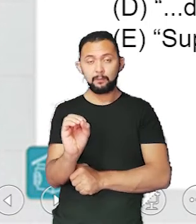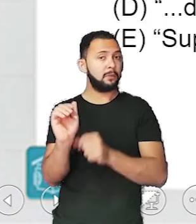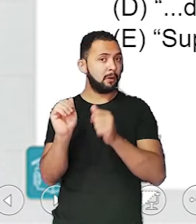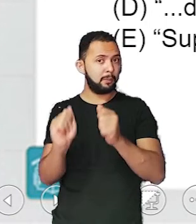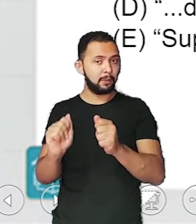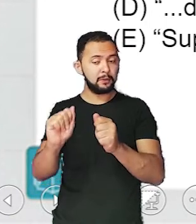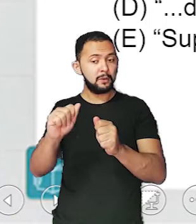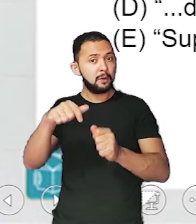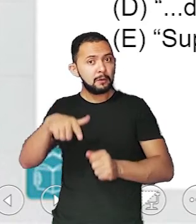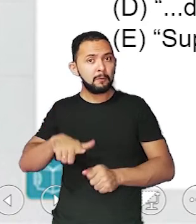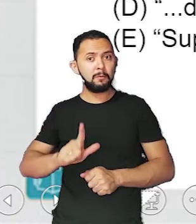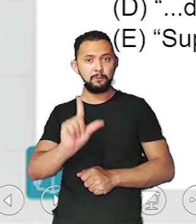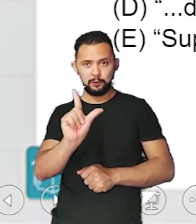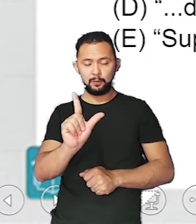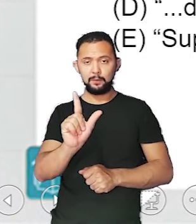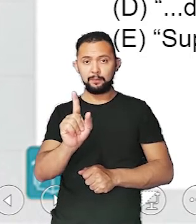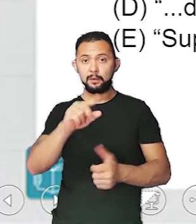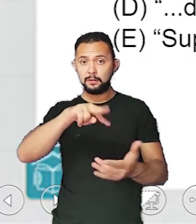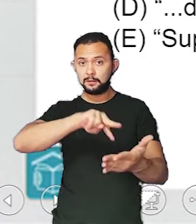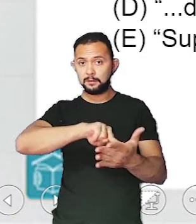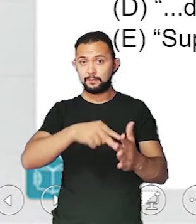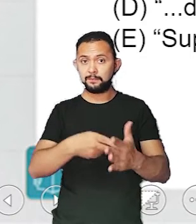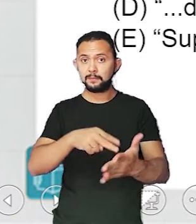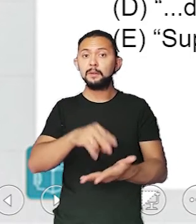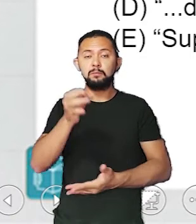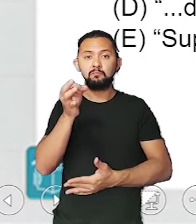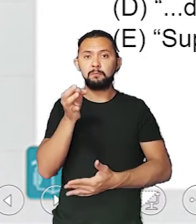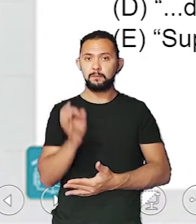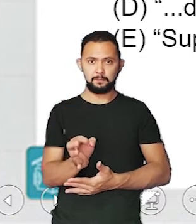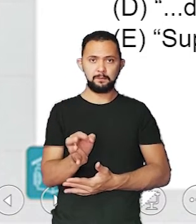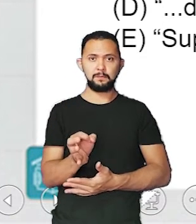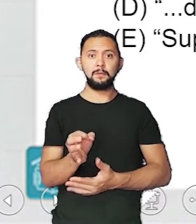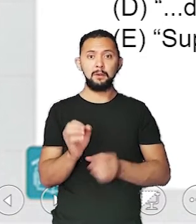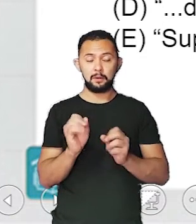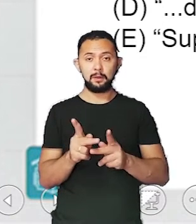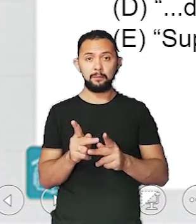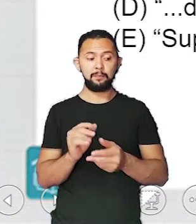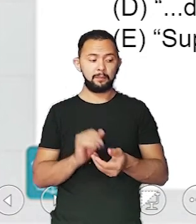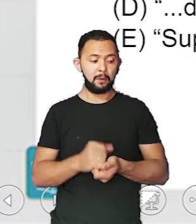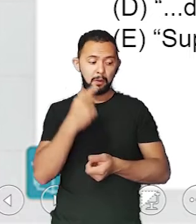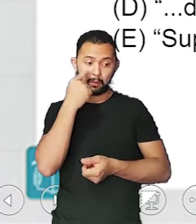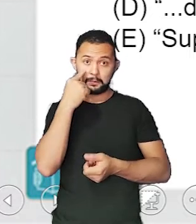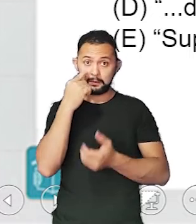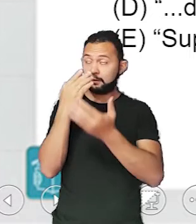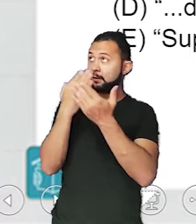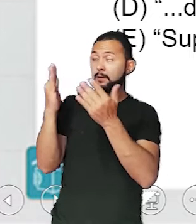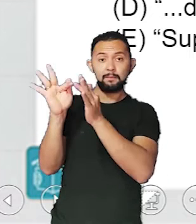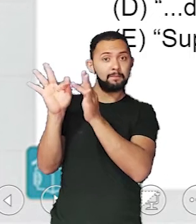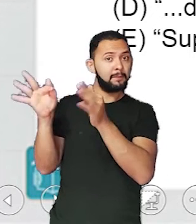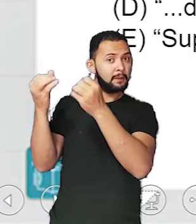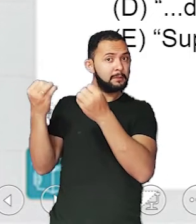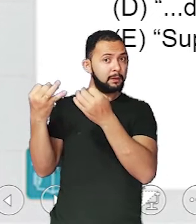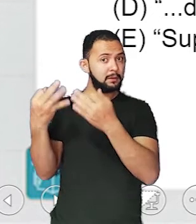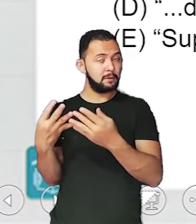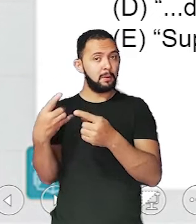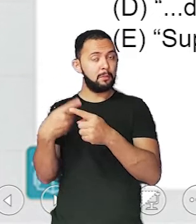possa trocar pelo pronome, né, isto, certo? Se eu puder trocar pelo isto, é porque é